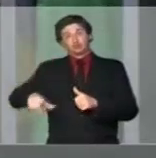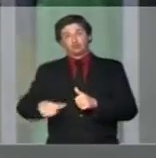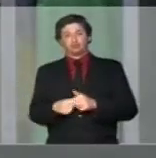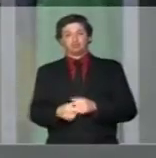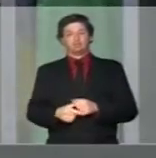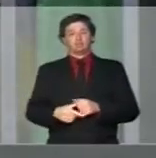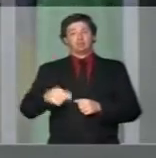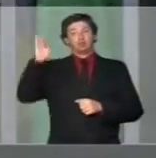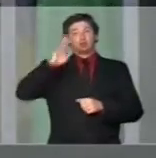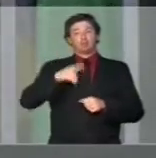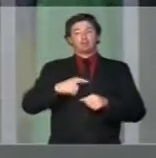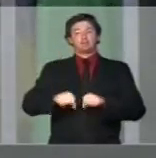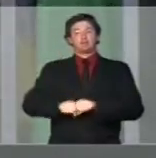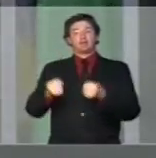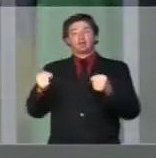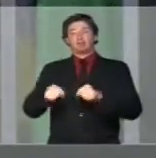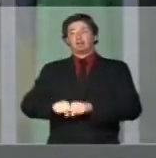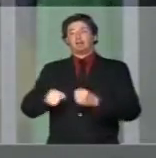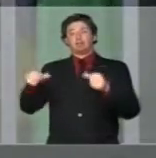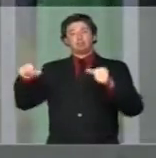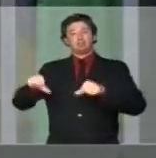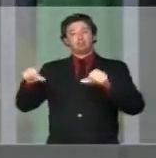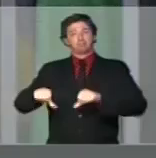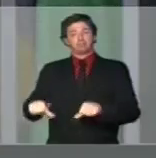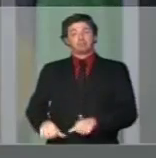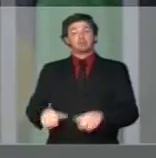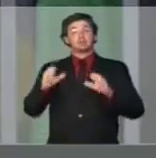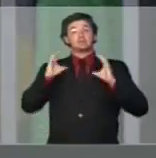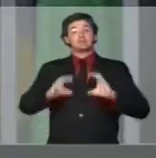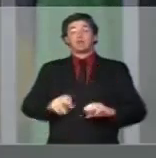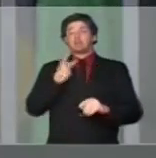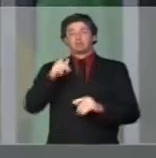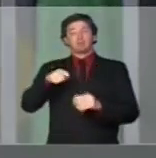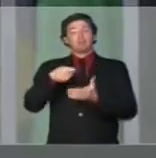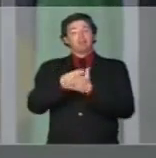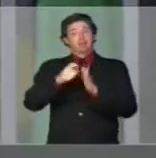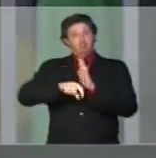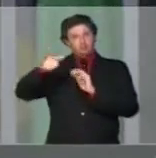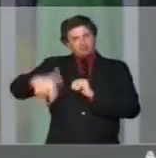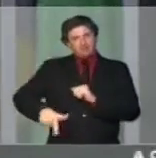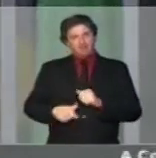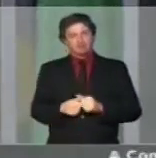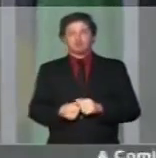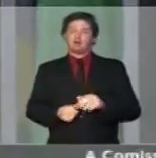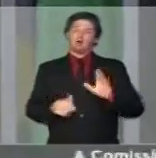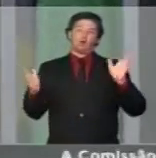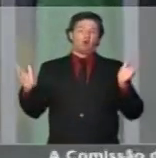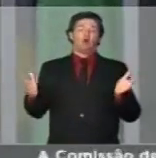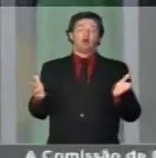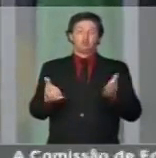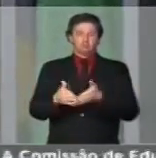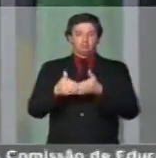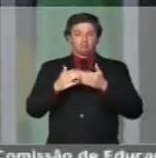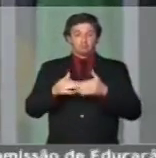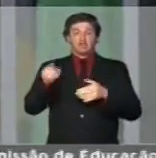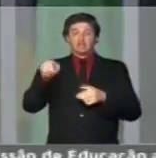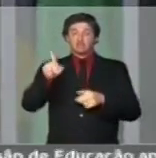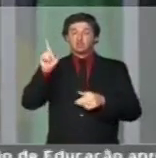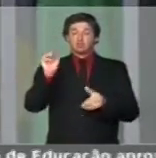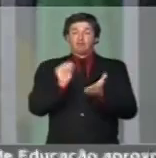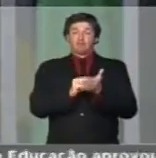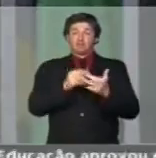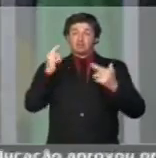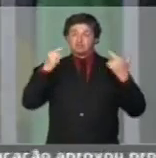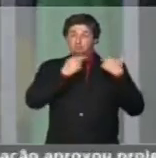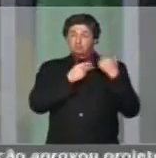E o país indo para o buraco, e o cidadão sendo chamado a pagar mais imposto. Ora, isto é desgoverno.